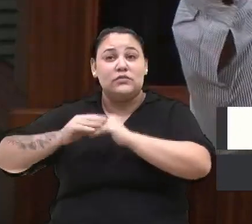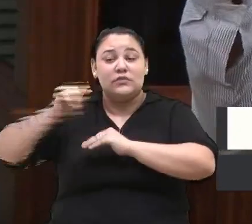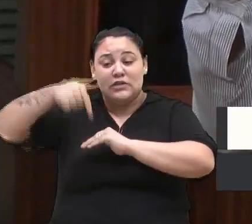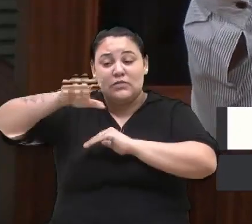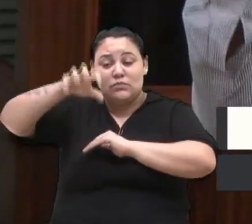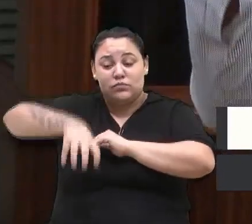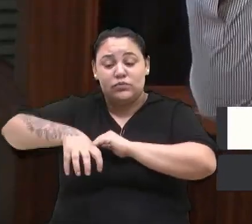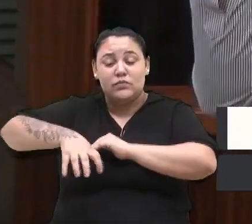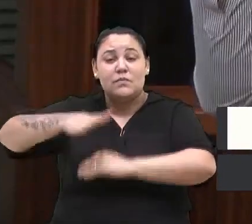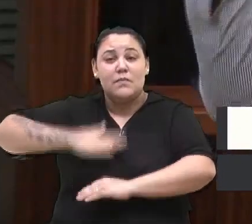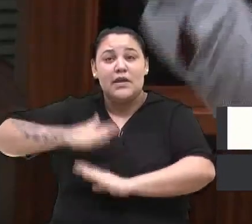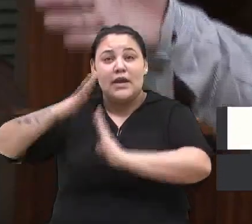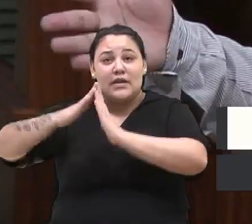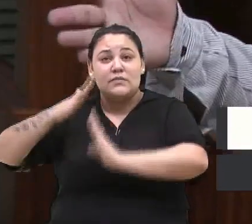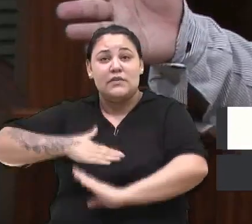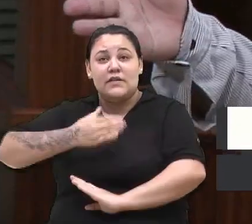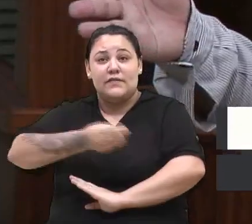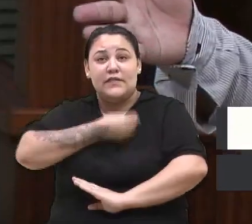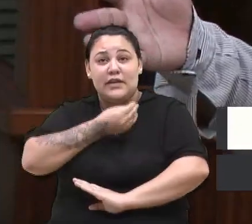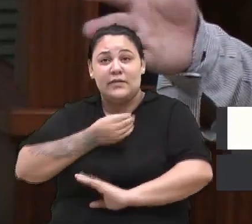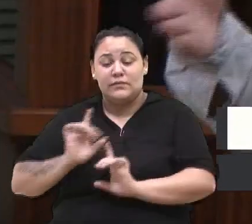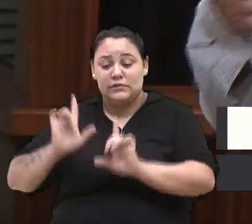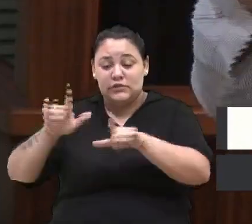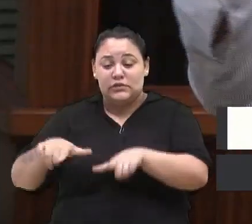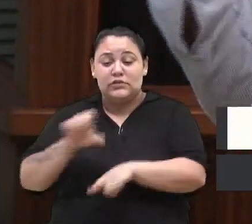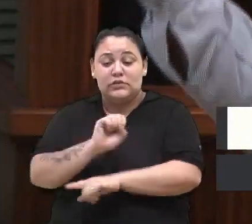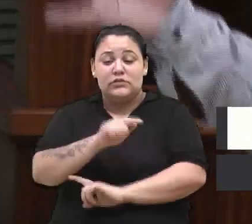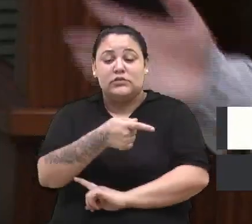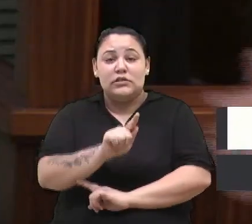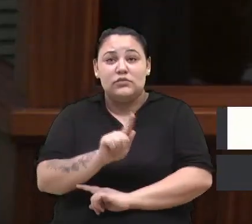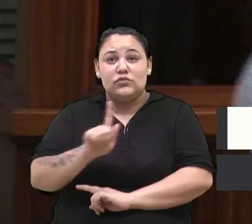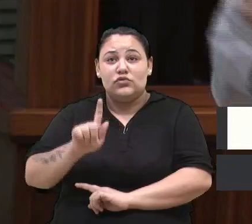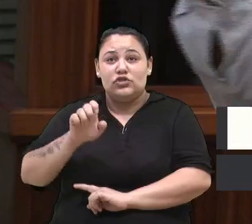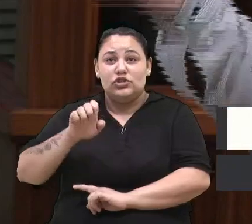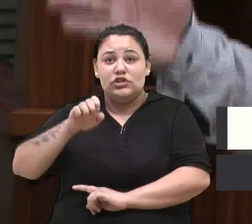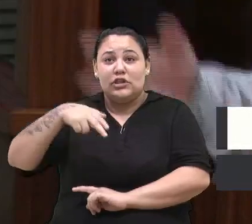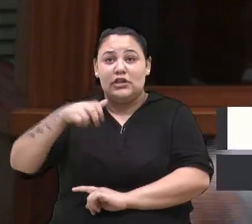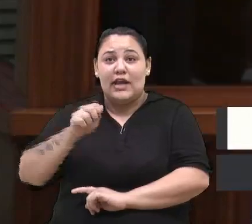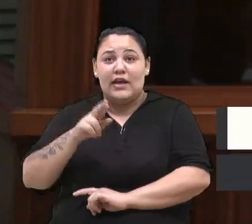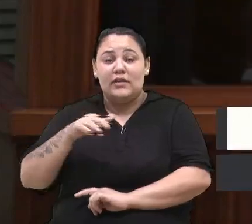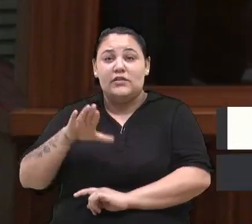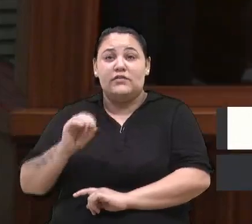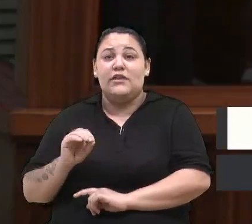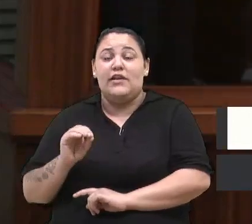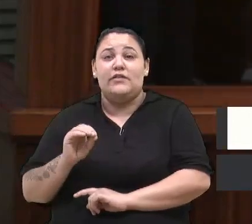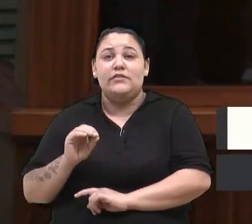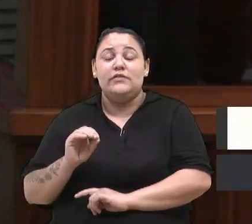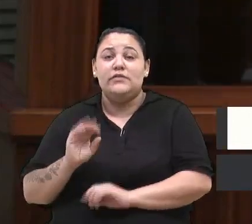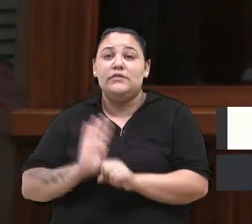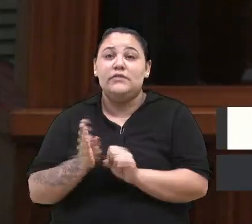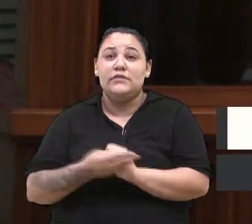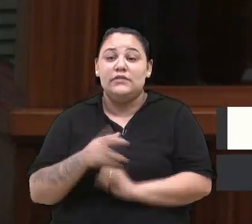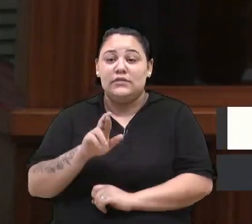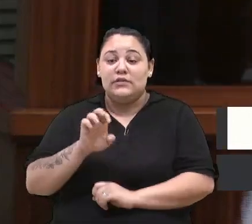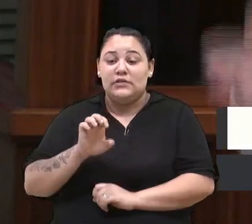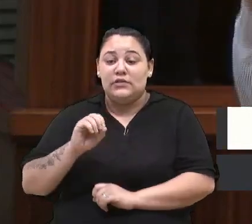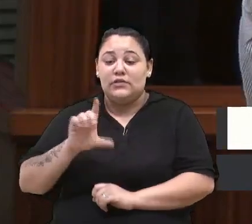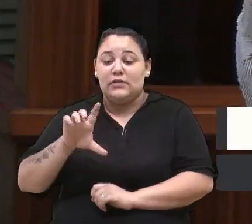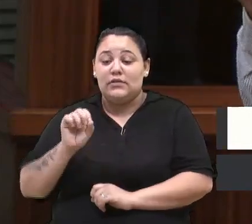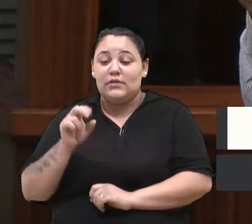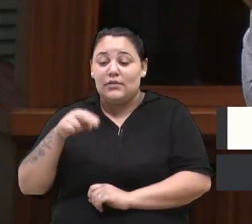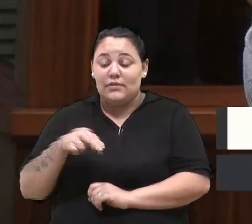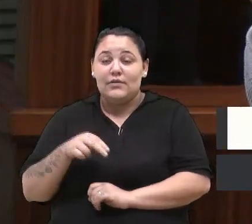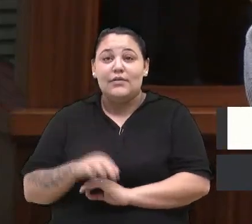Minha Vida, que vai ser lá na região de São Genaro, aí no Reolon, né? Nós temos o projeto do governo